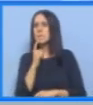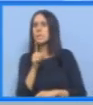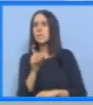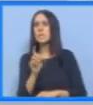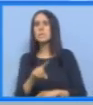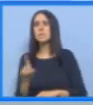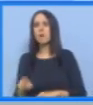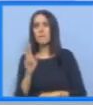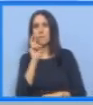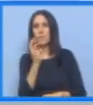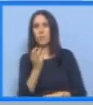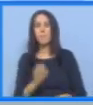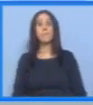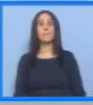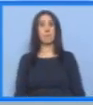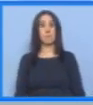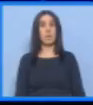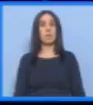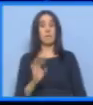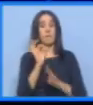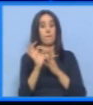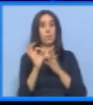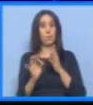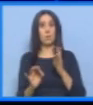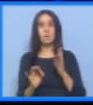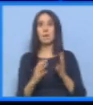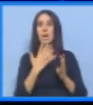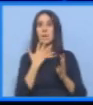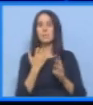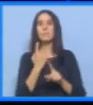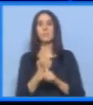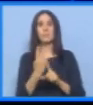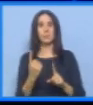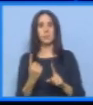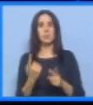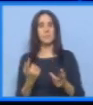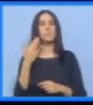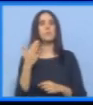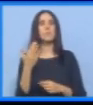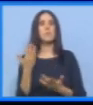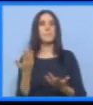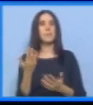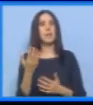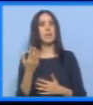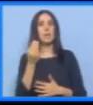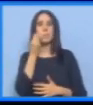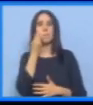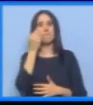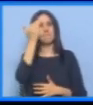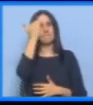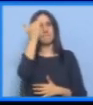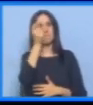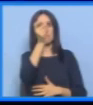realmente tinham visto. Ele foi exaustivo e rigoroso porque, primeiramente, pela exigência